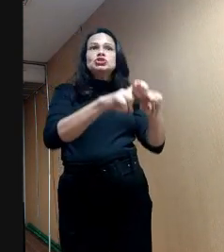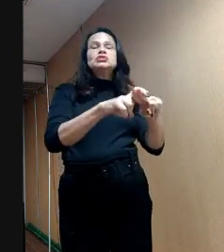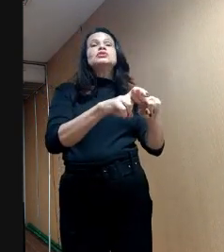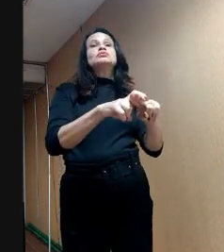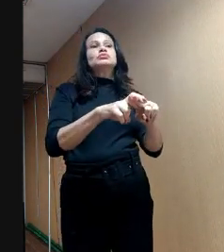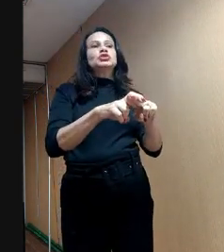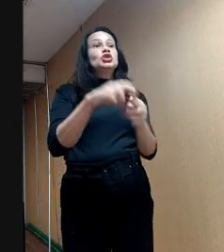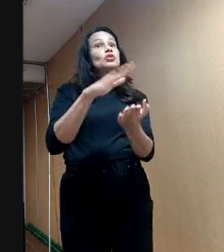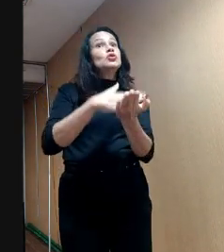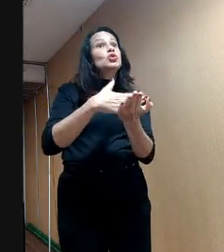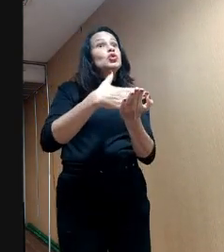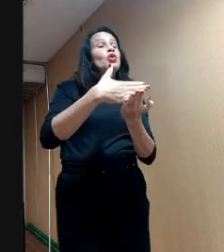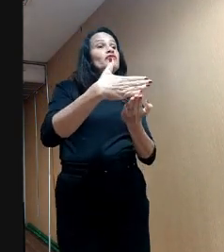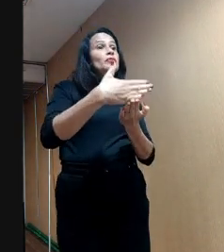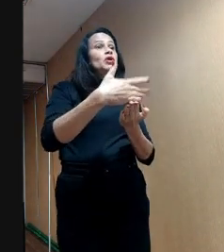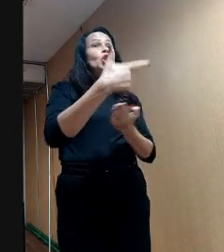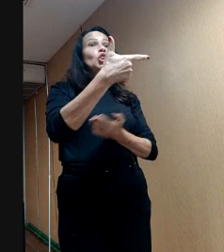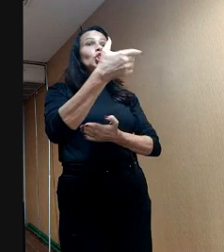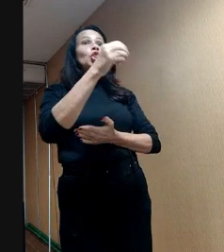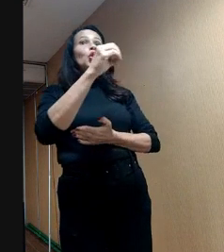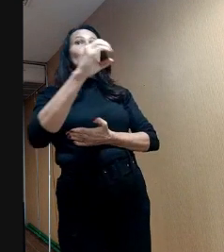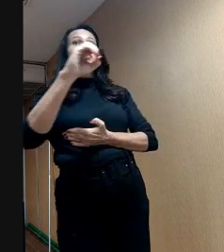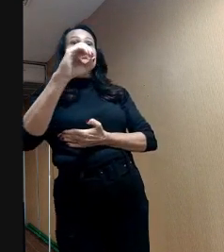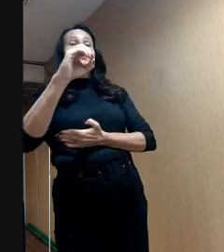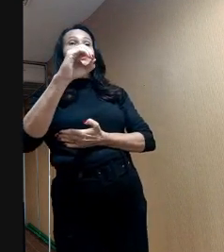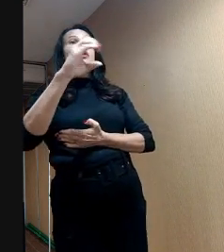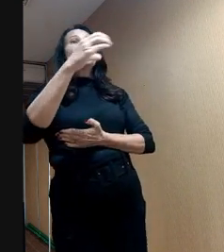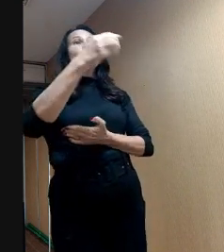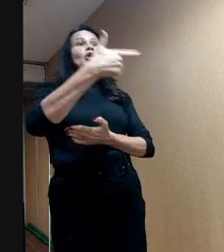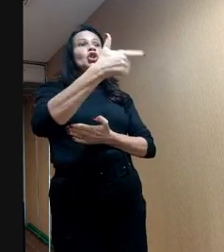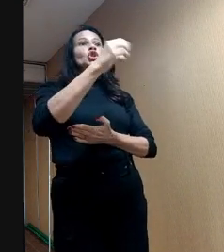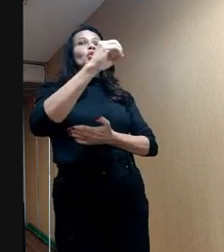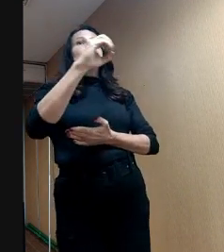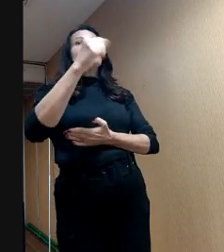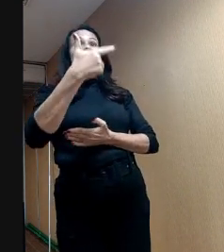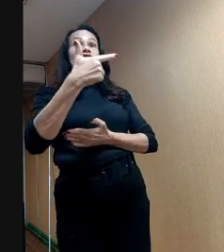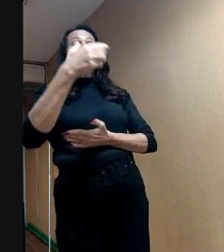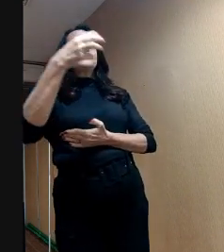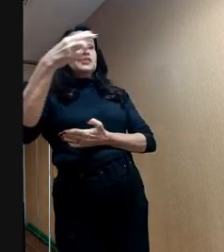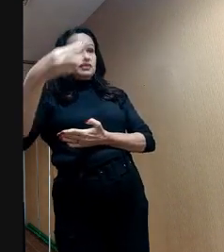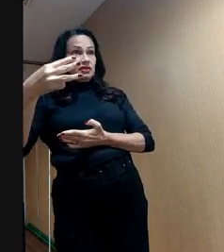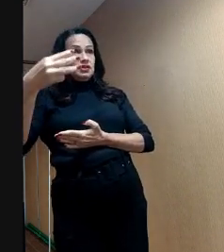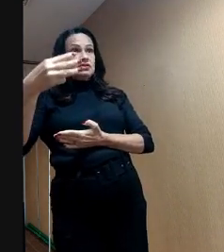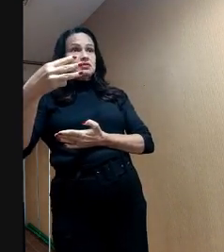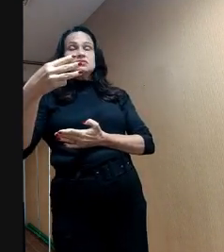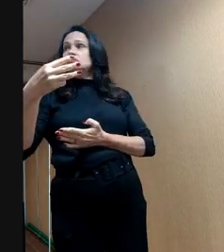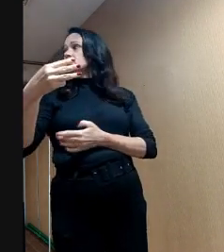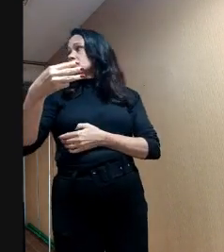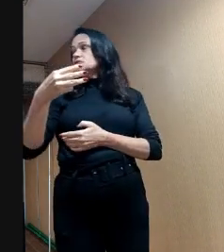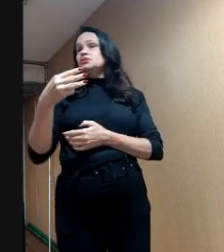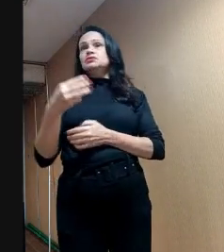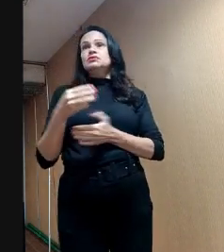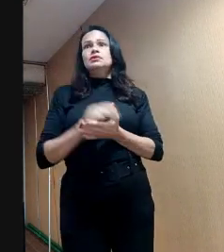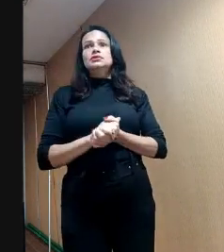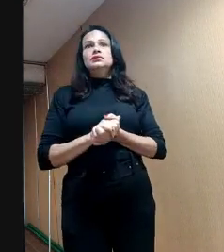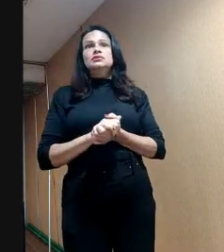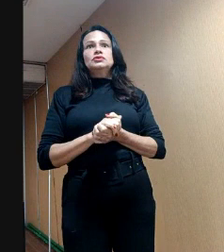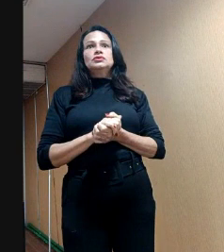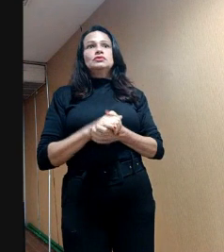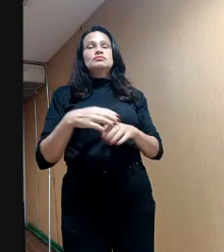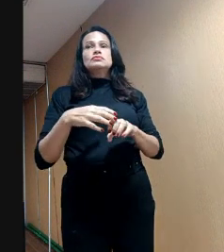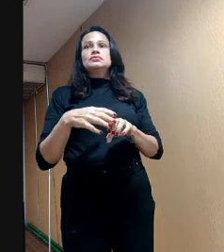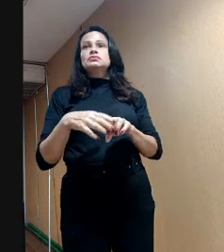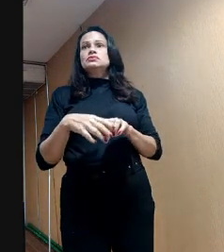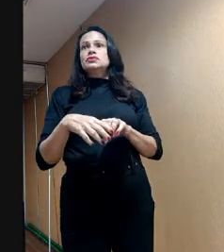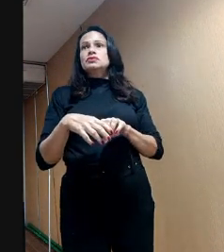EMIP 2023, mediante uma mesa redonda de discussão em formato híbrido com os professores Jean Lira